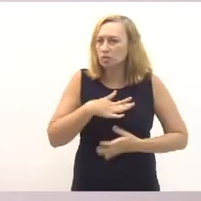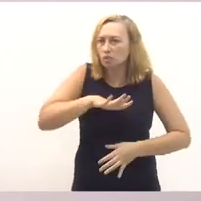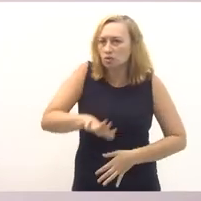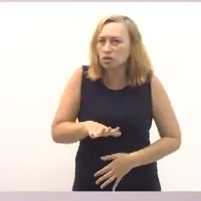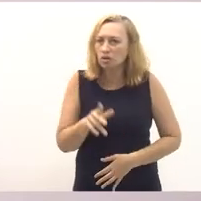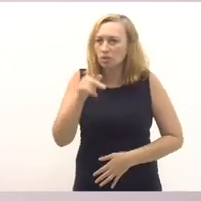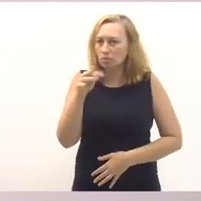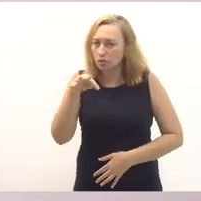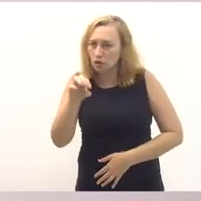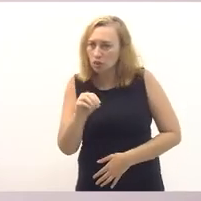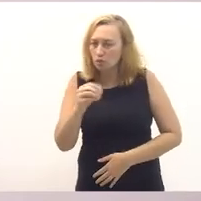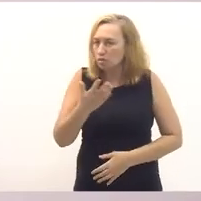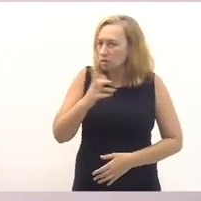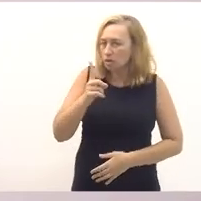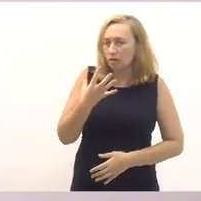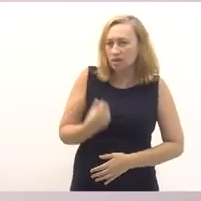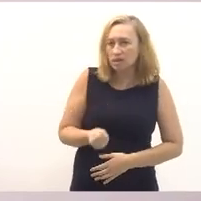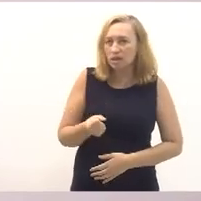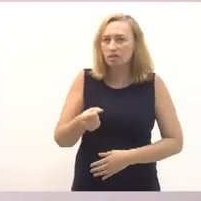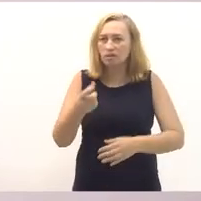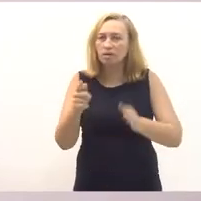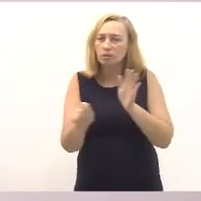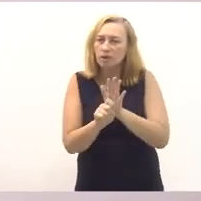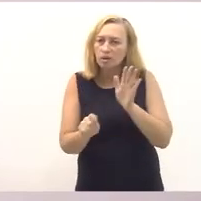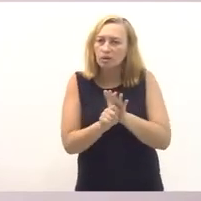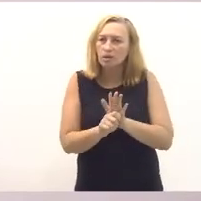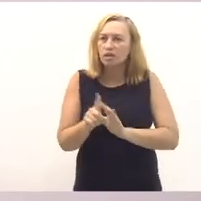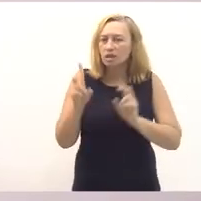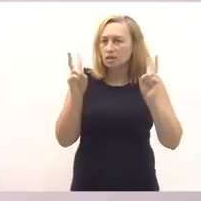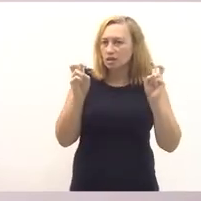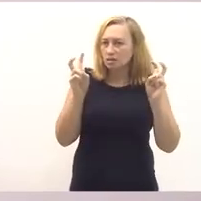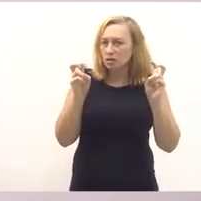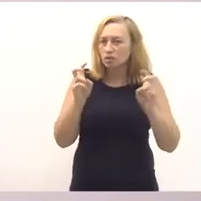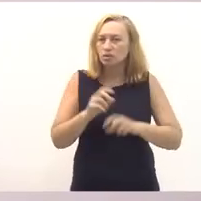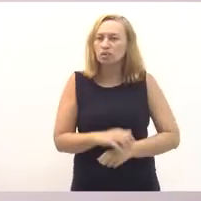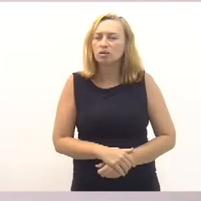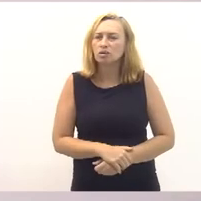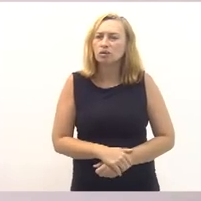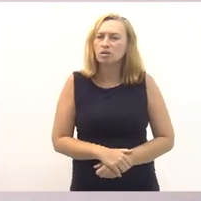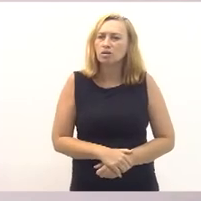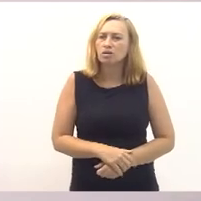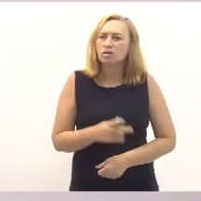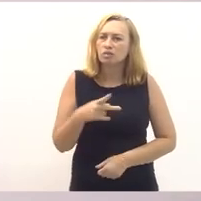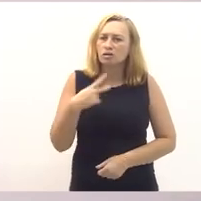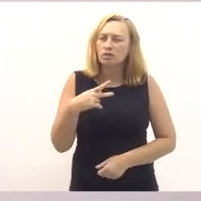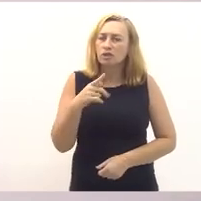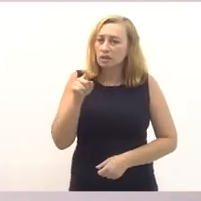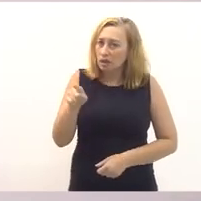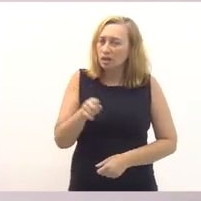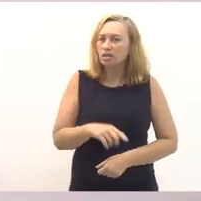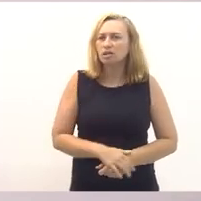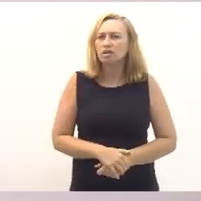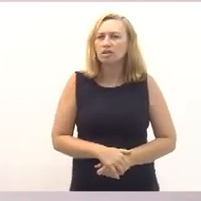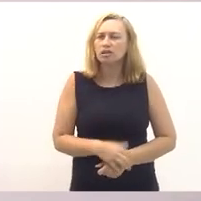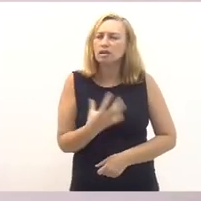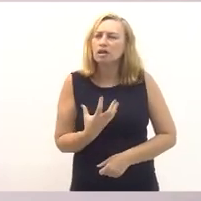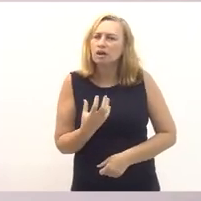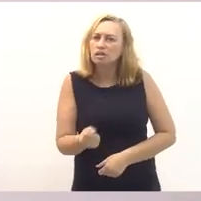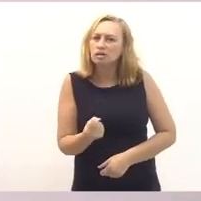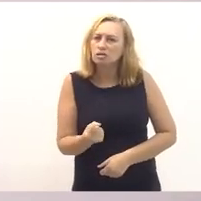gostava do pito não aceitava a maconha e essa questão questão passou a ser definida a ir